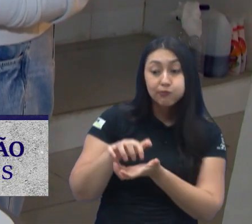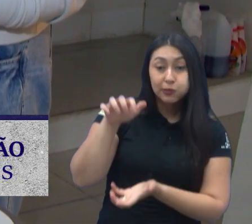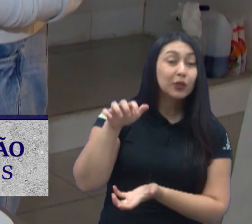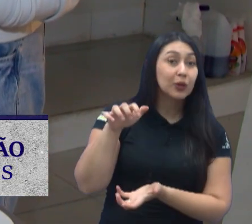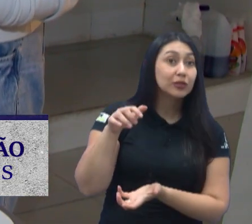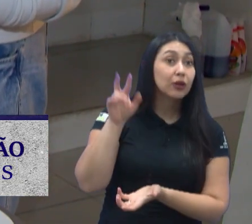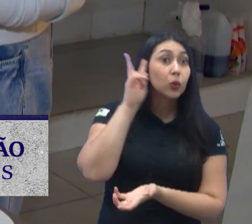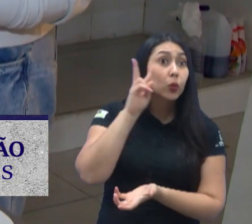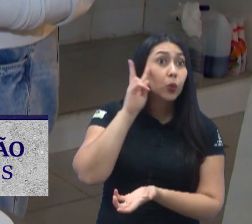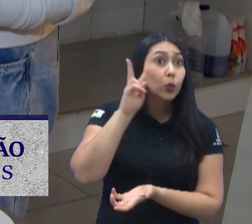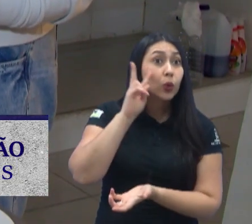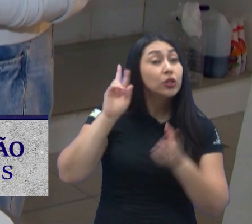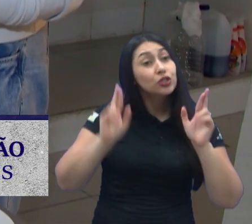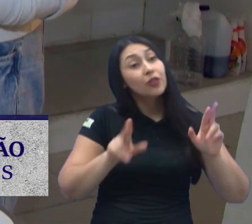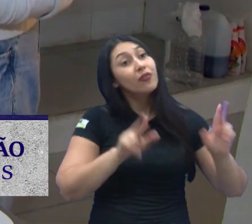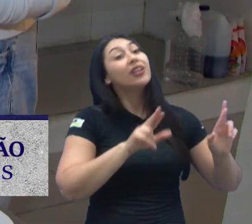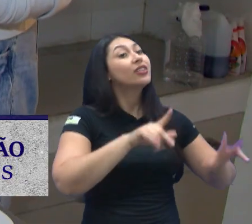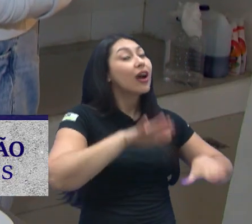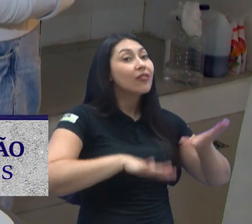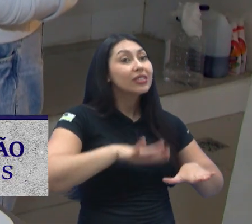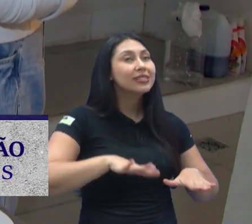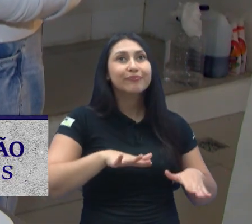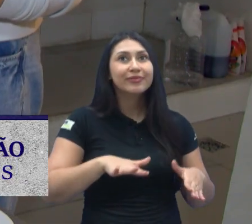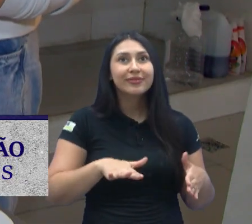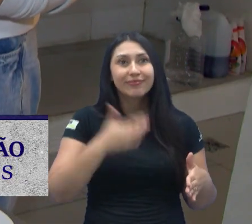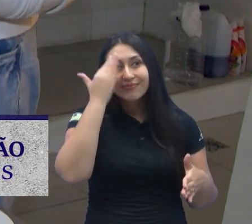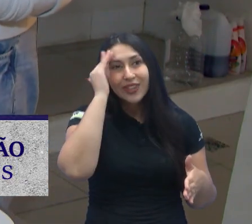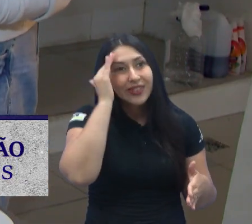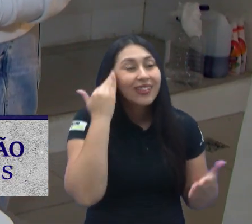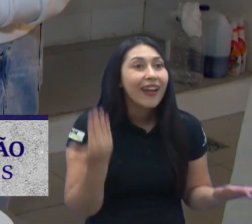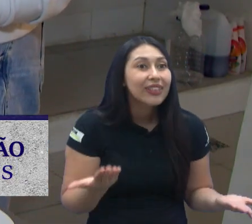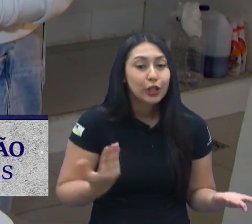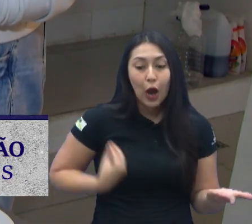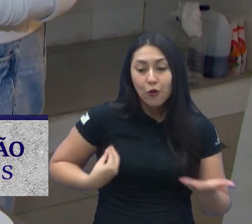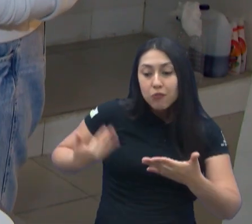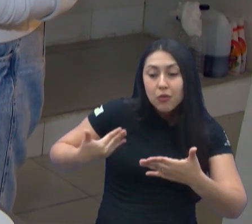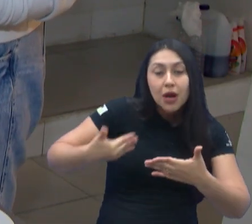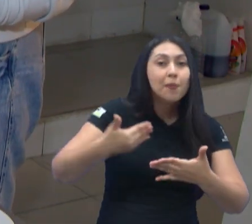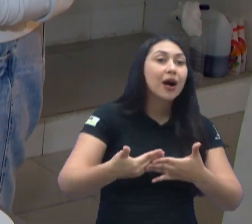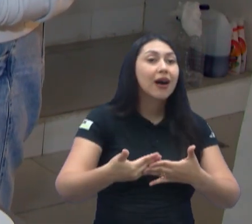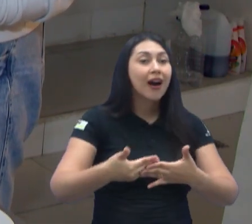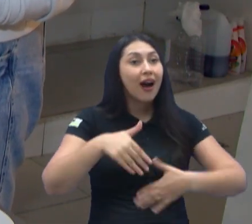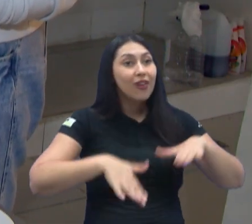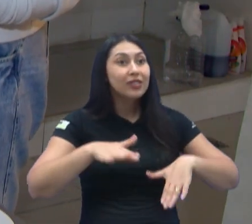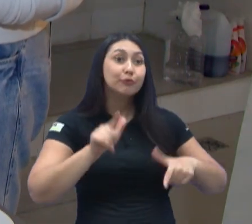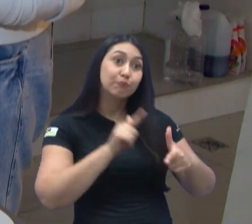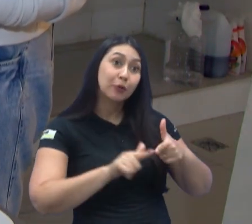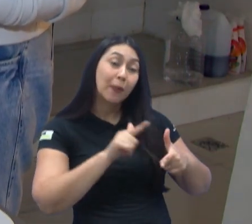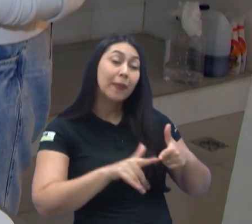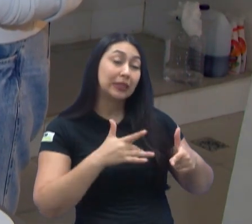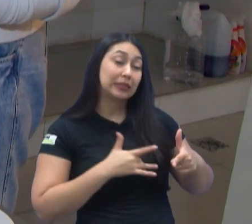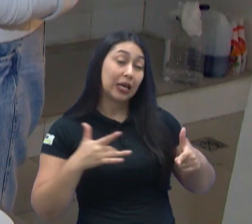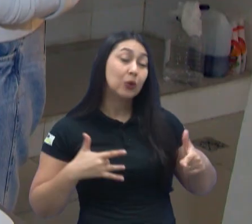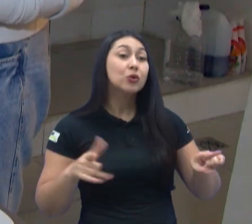histórias diferentes e muitas vezes você não consegue entender, né? A história de vida, né? A gente tem algumas condições de saúde que impedem a gente